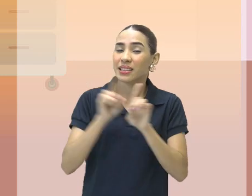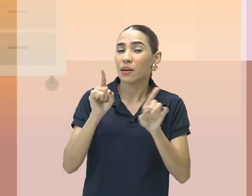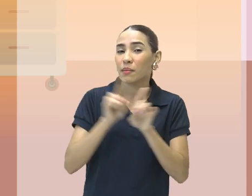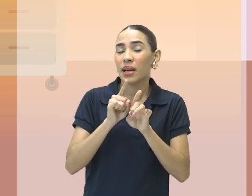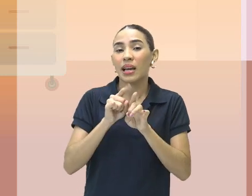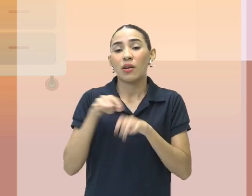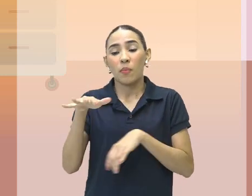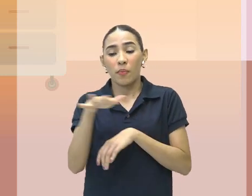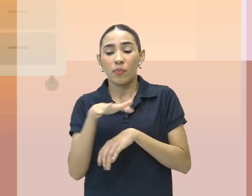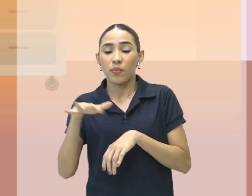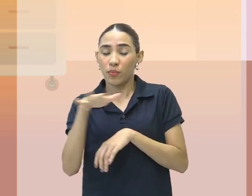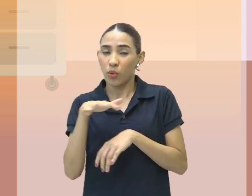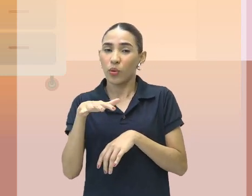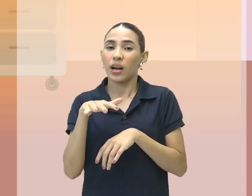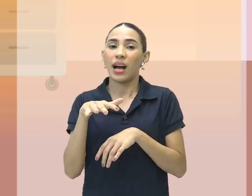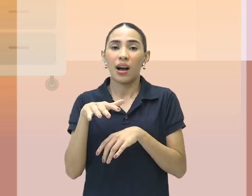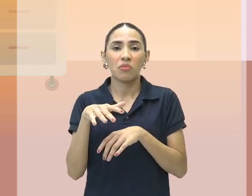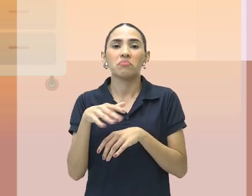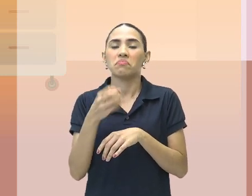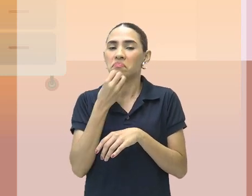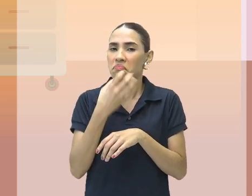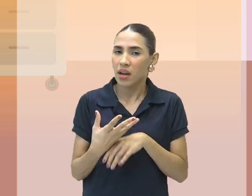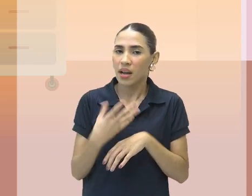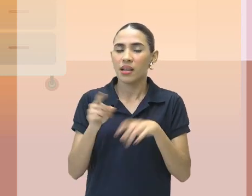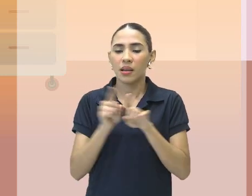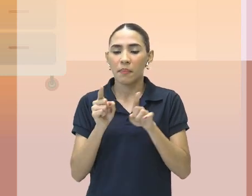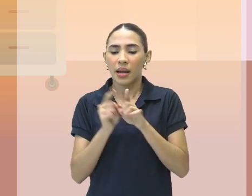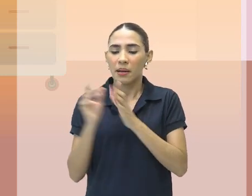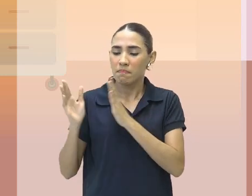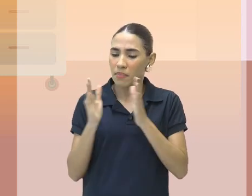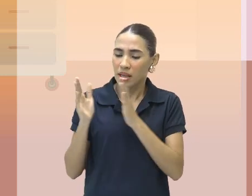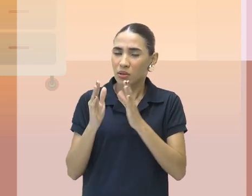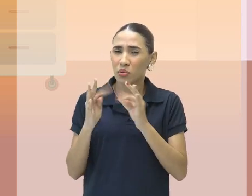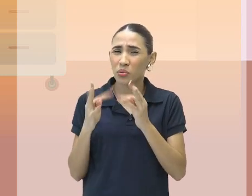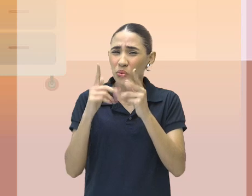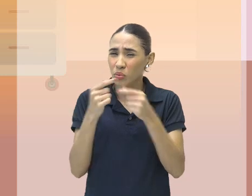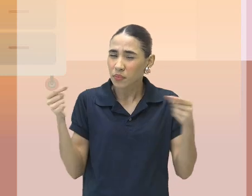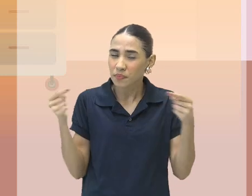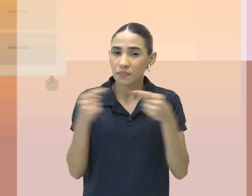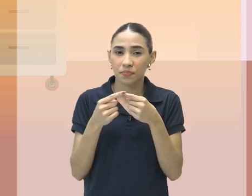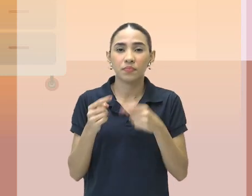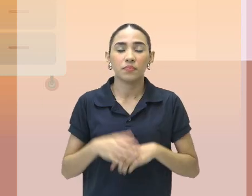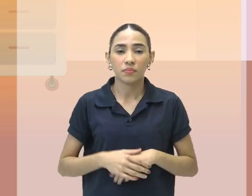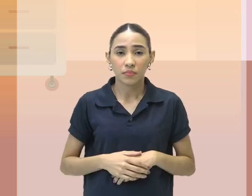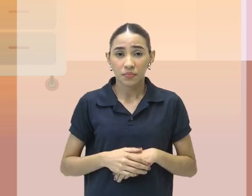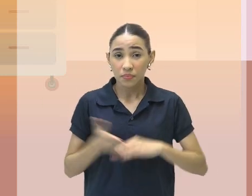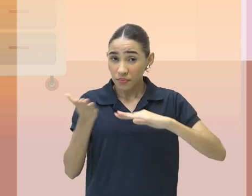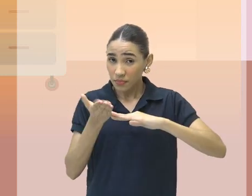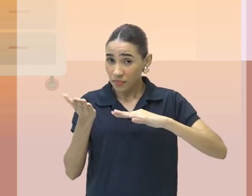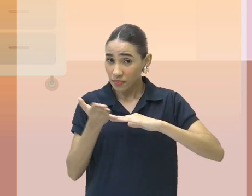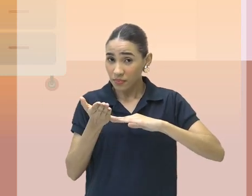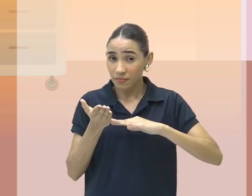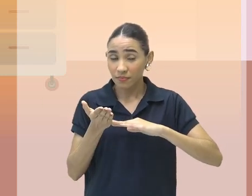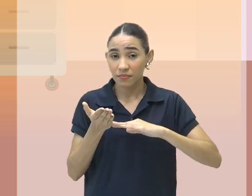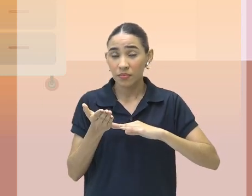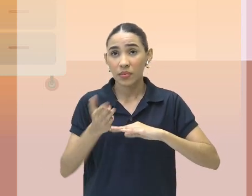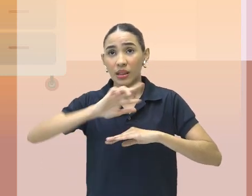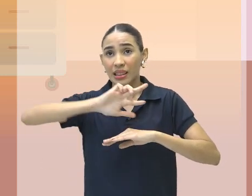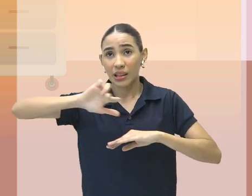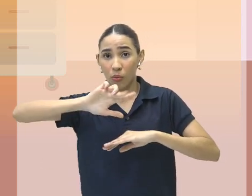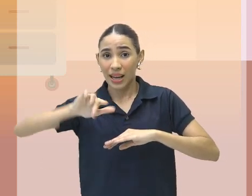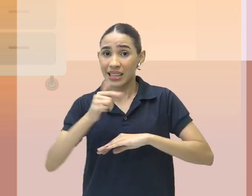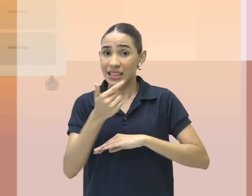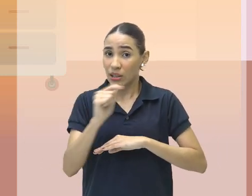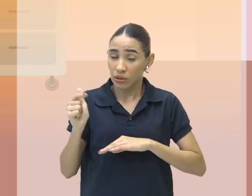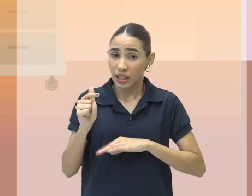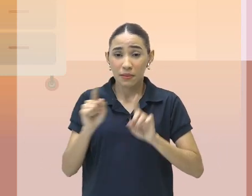o cenário aparecendo bem, o espaço, o tempo, tudo corretinho. Os contos contemporâneos não é que eles não tenham, mas eles